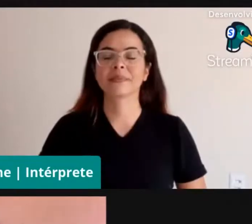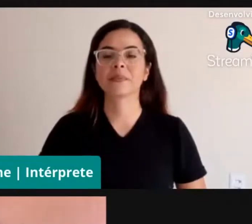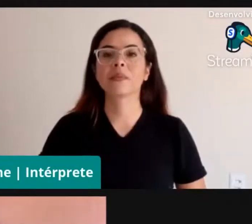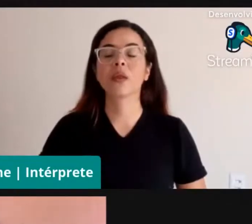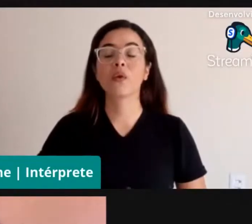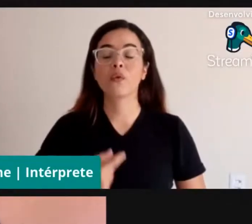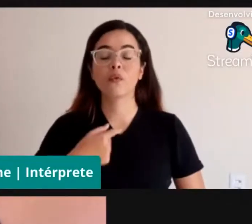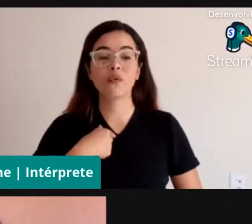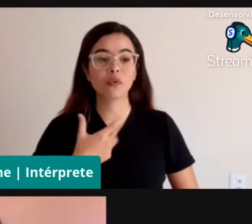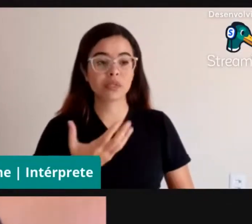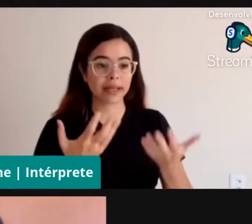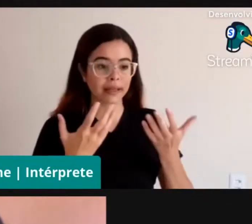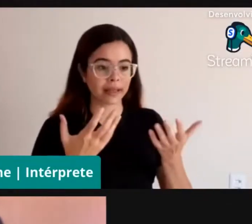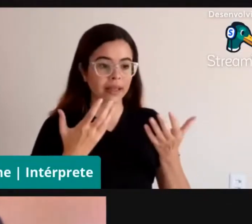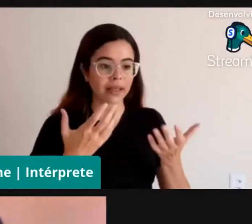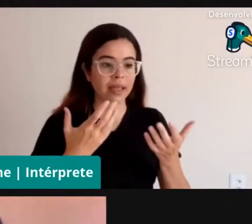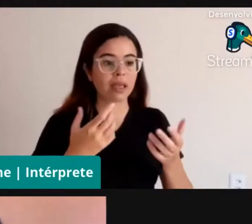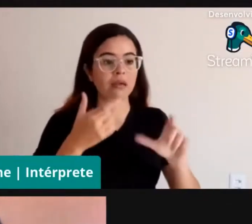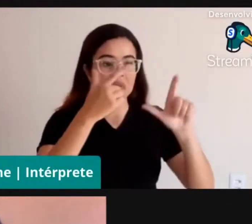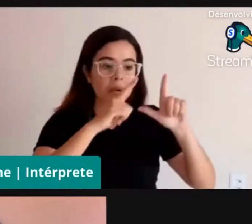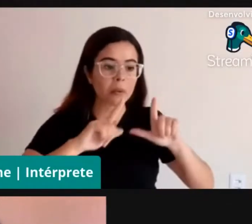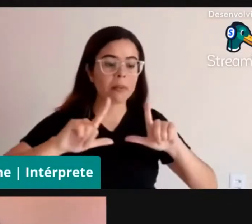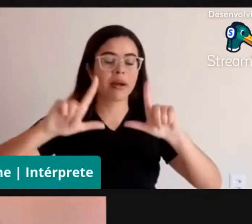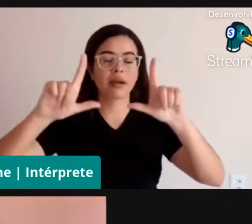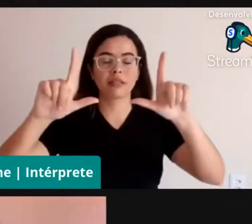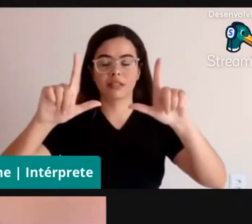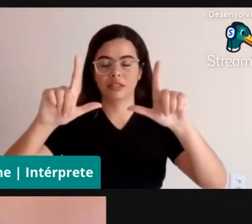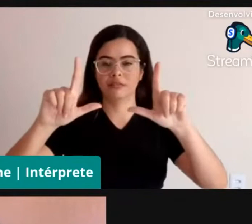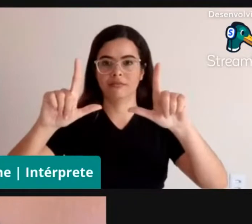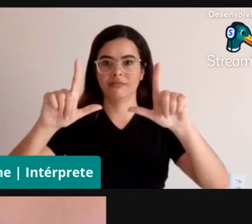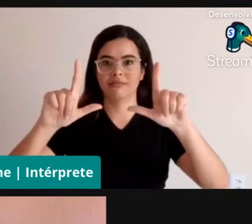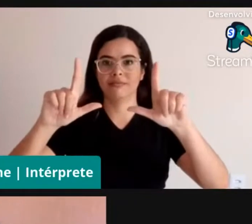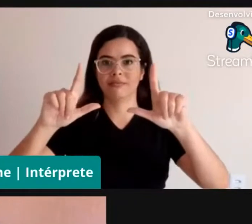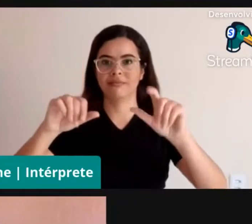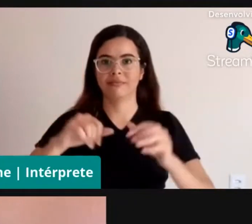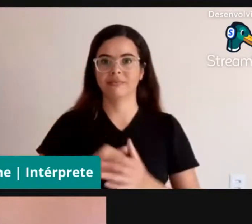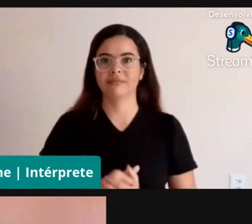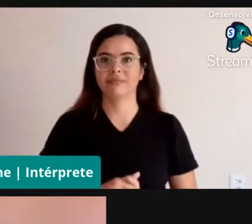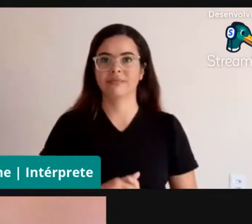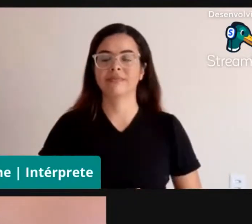eu compartilhe a minha tela aqui, a apresentação.